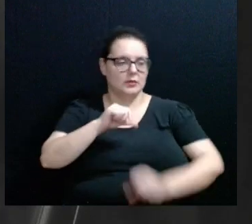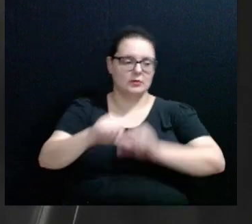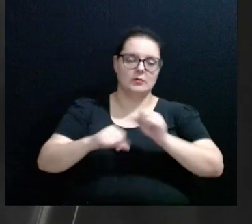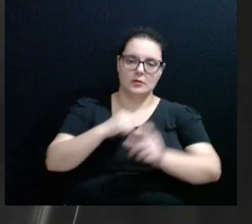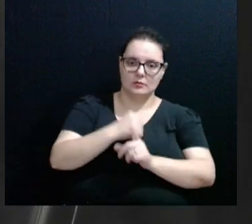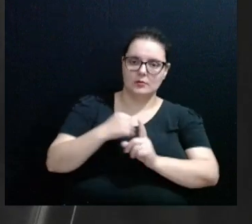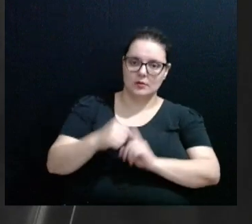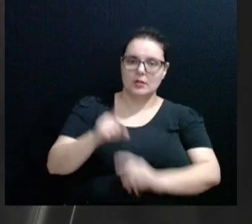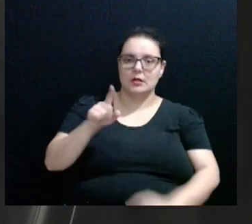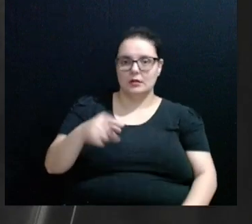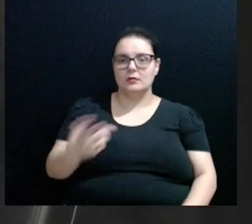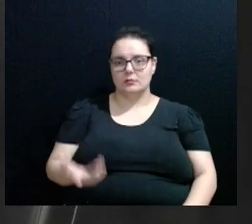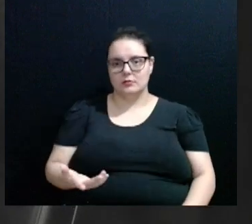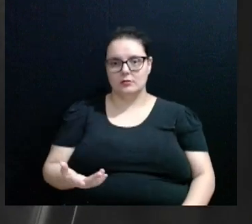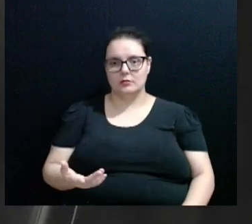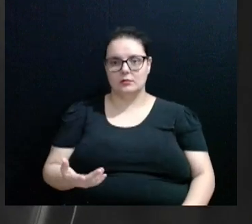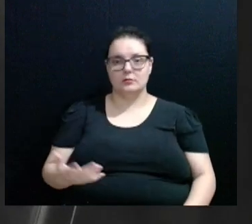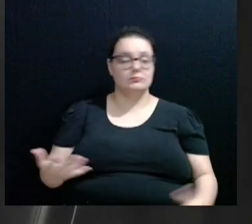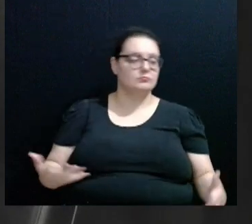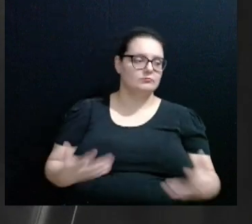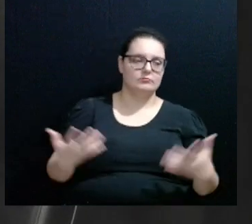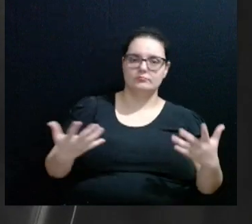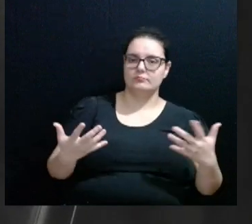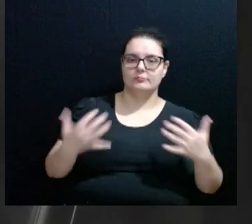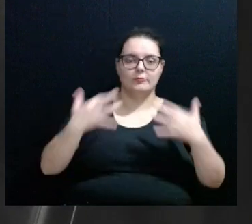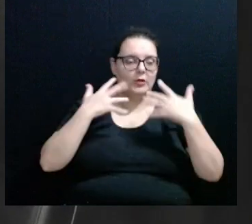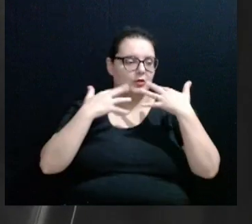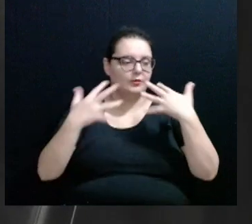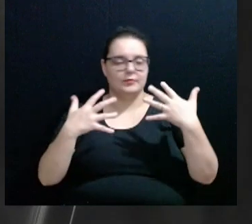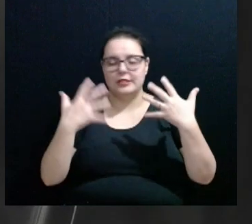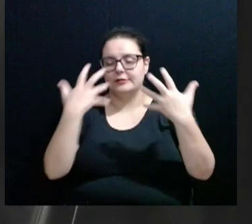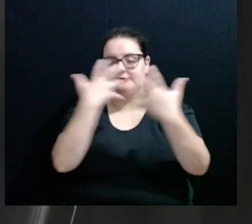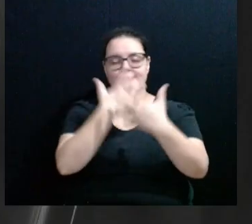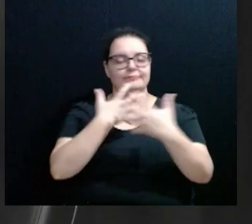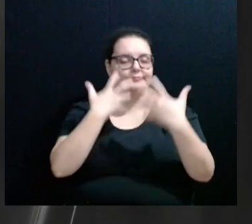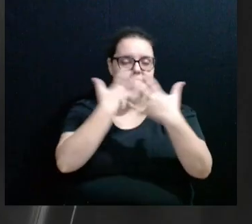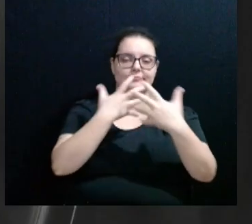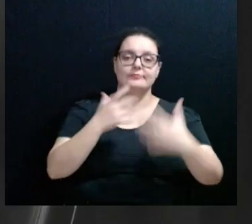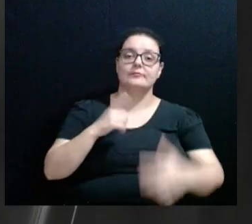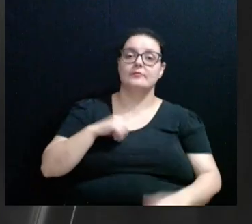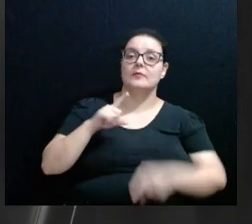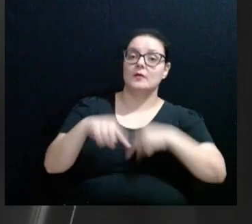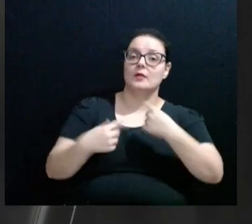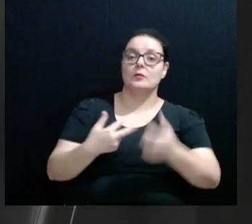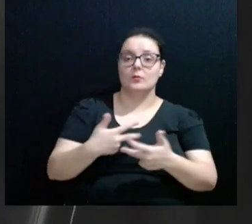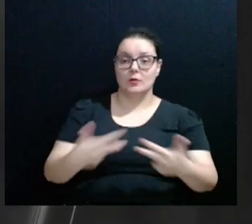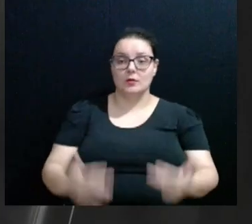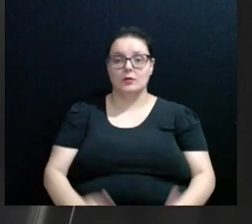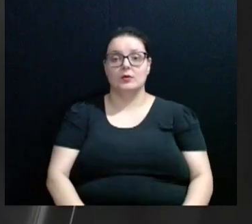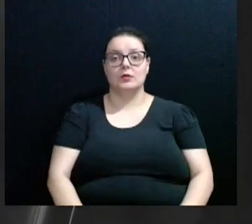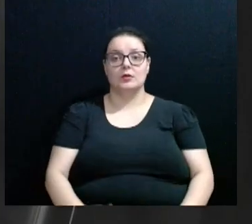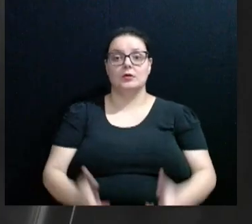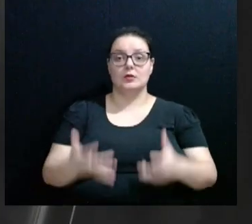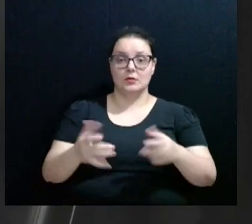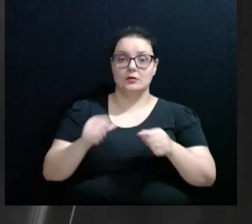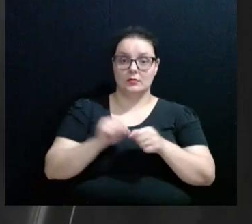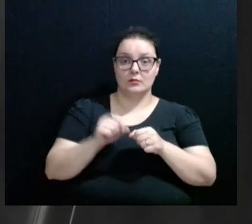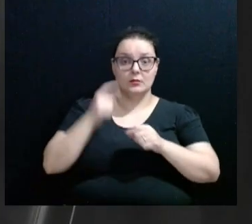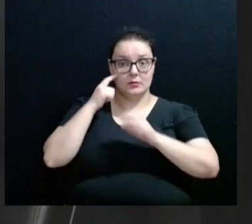É isso que me empolga, que me encanta, que me apaixona. E tem uma outra coisa que eu gostaria que a gente fizesse uma